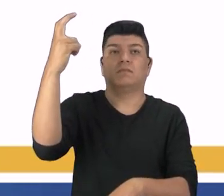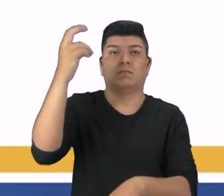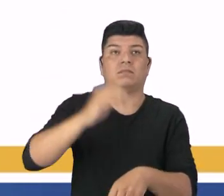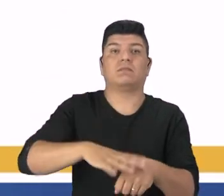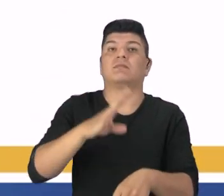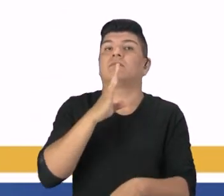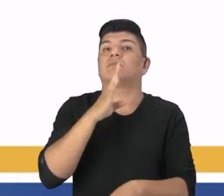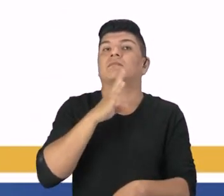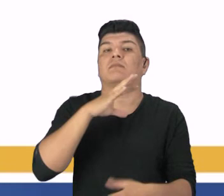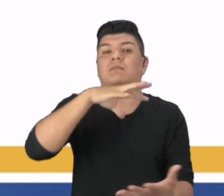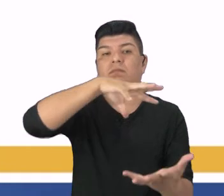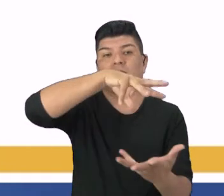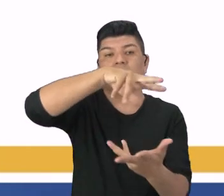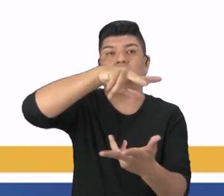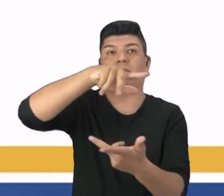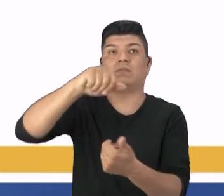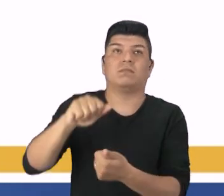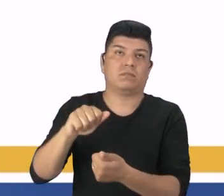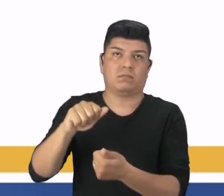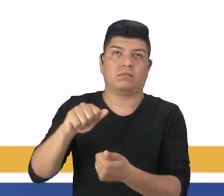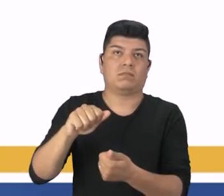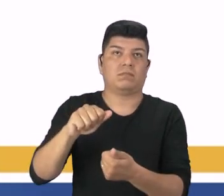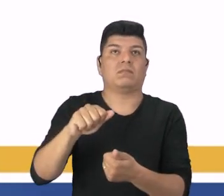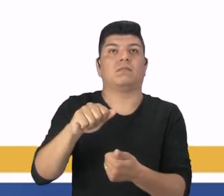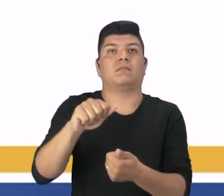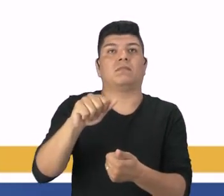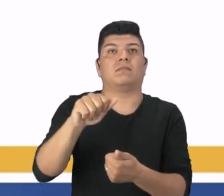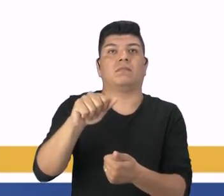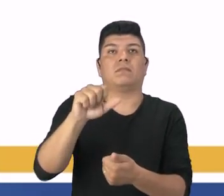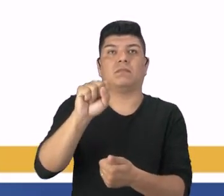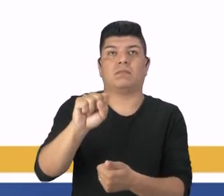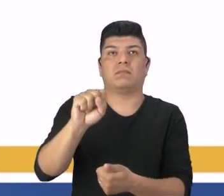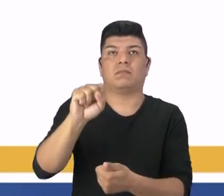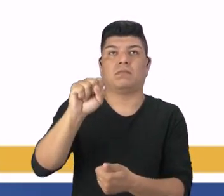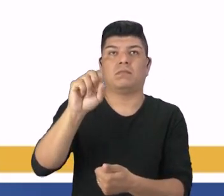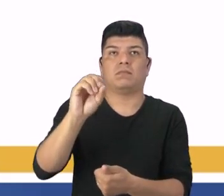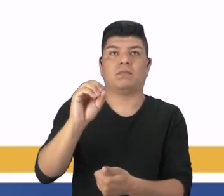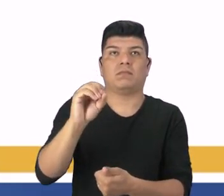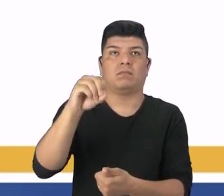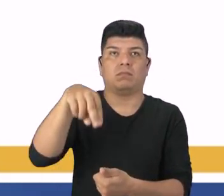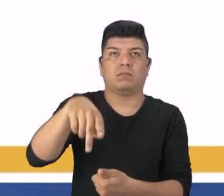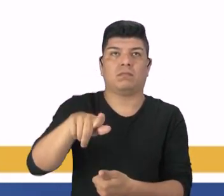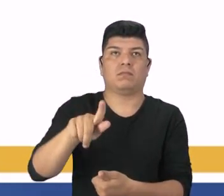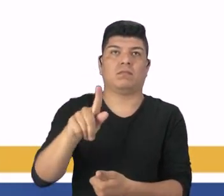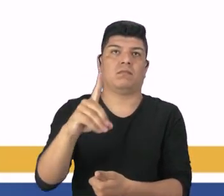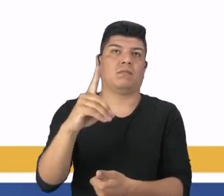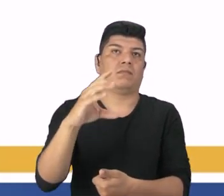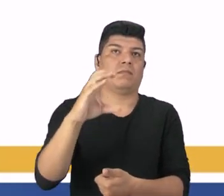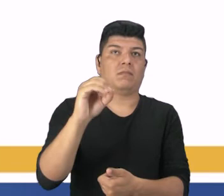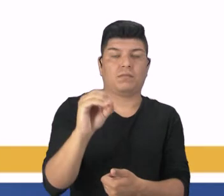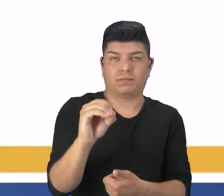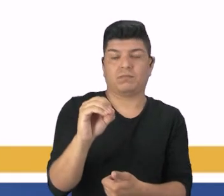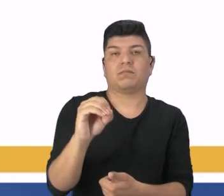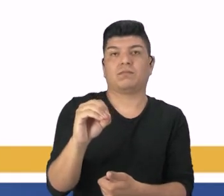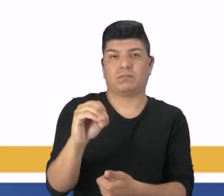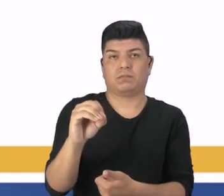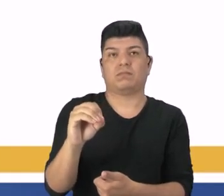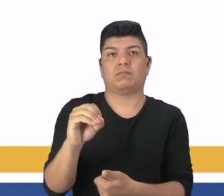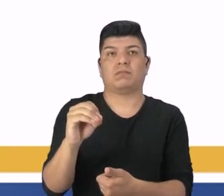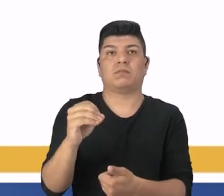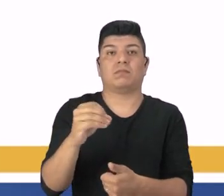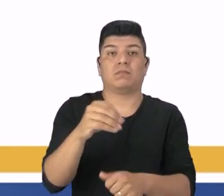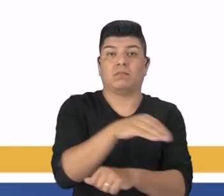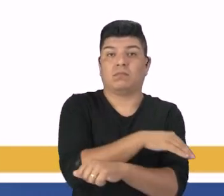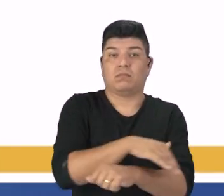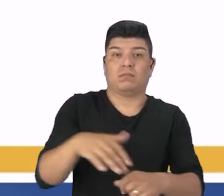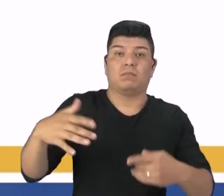mais conhecidas do mundo é a Songdo, que fica na Coreia do Sul, que várias coisas, os transportes, as